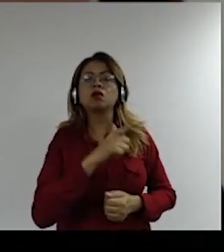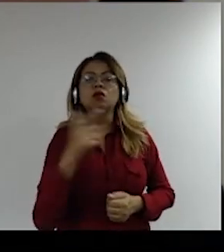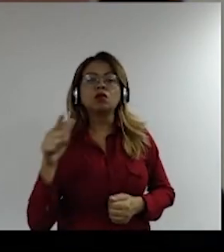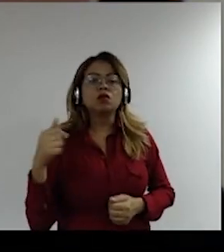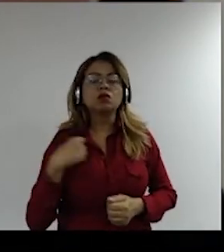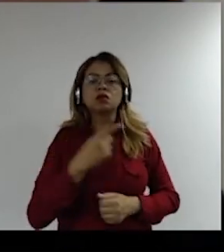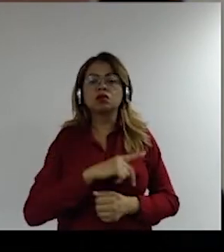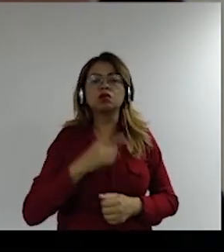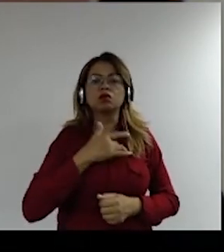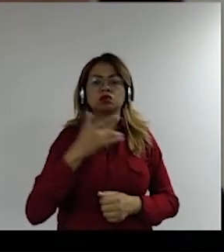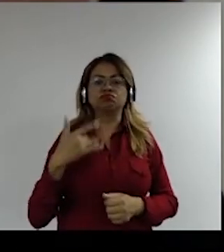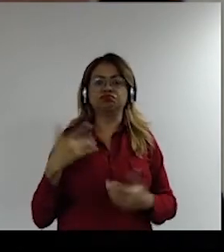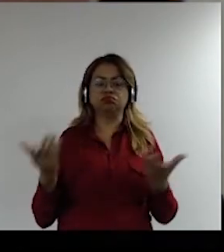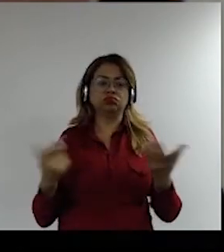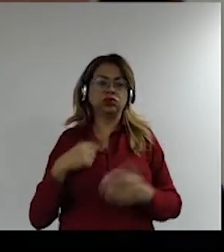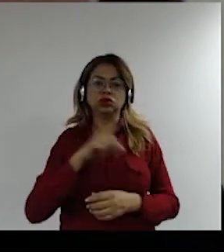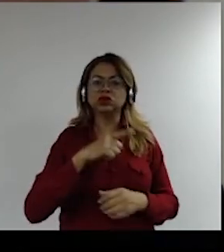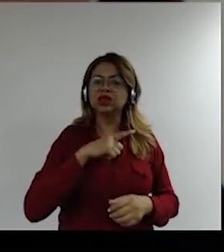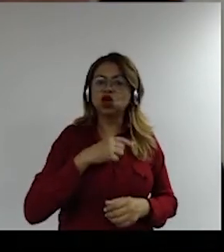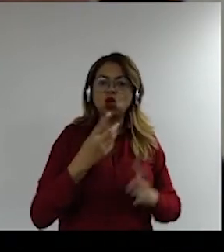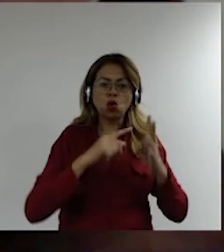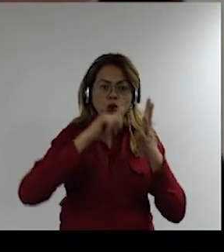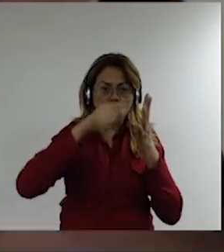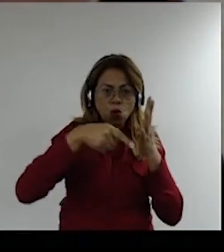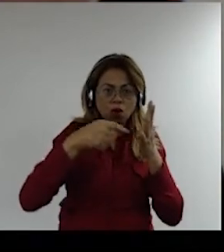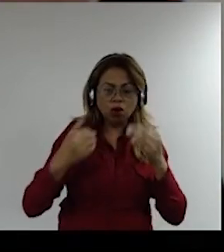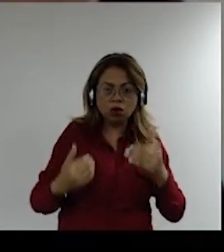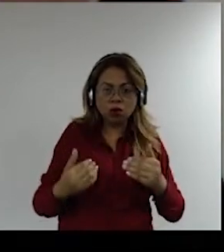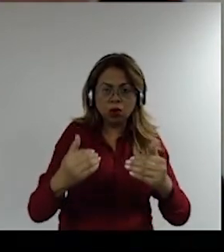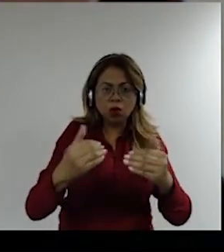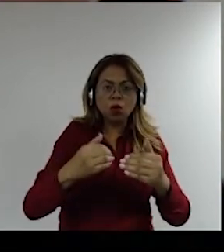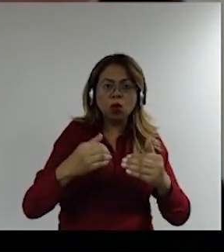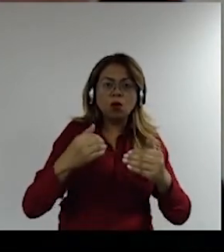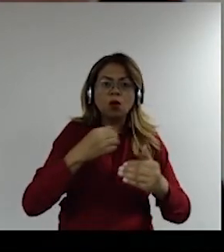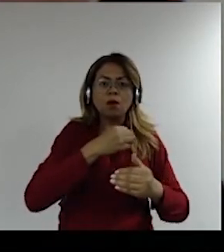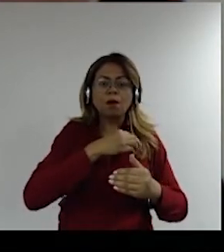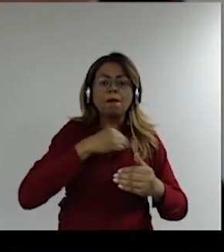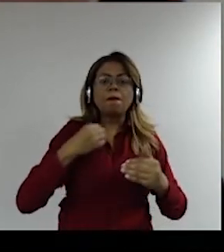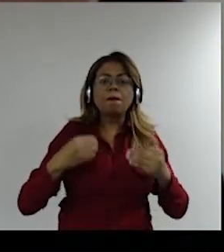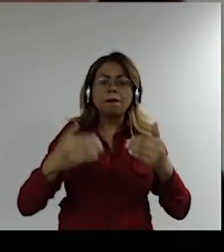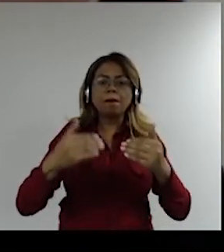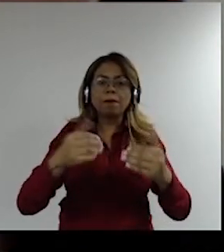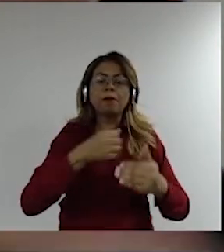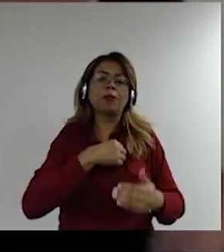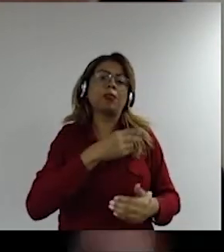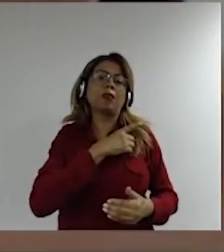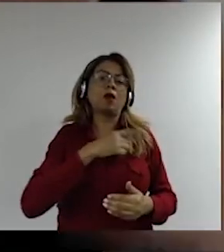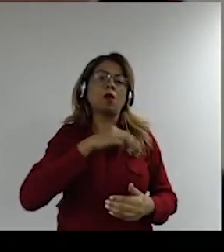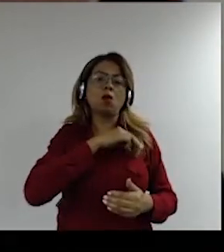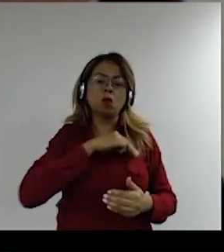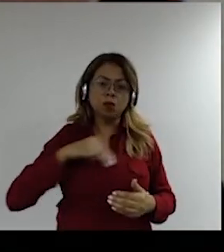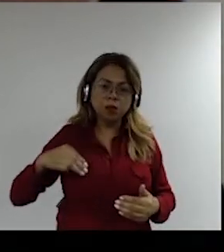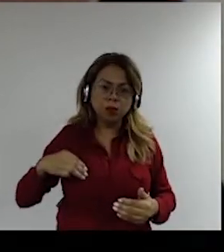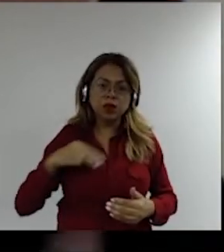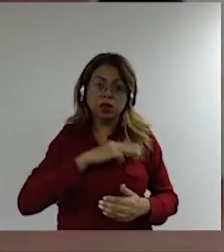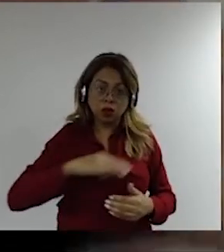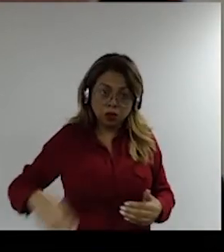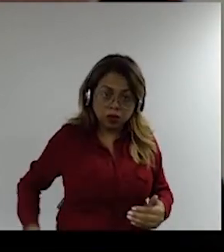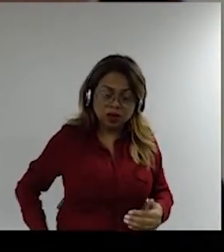é salutar você ter 4 ministros em pouco mais de ano de governo. 4 ministros de uma